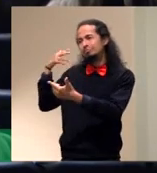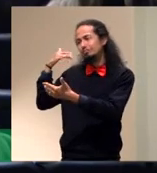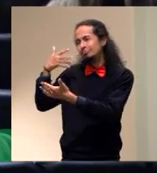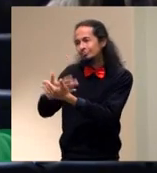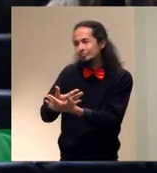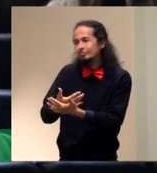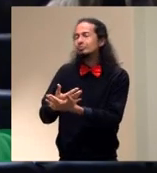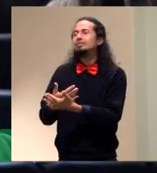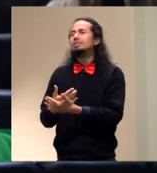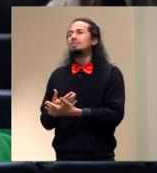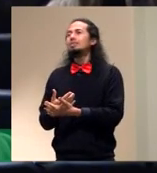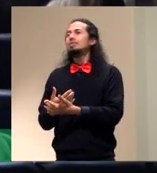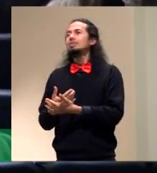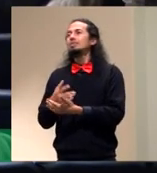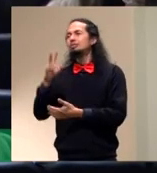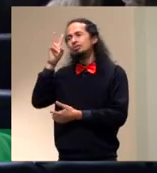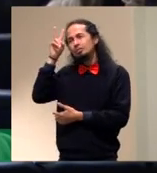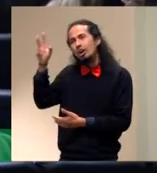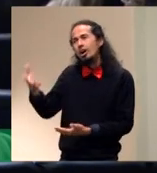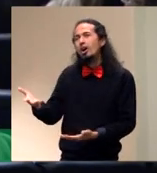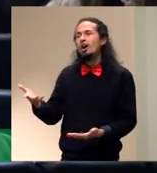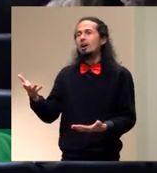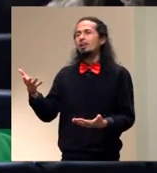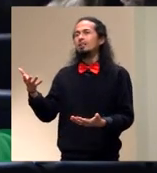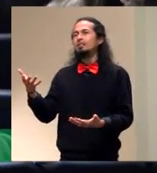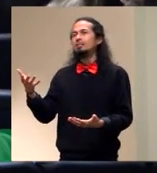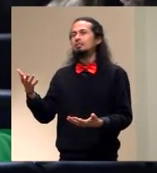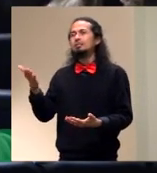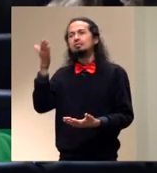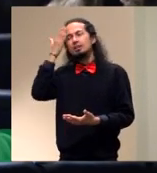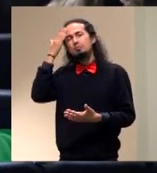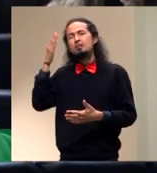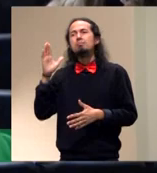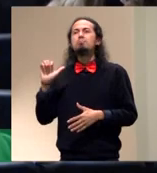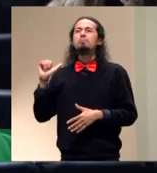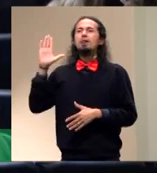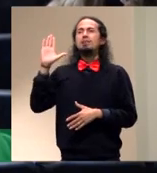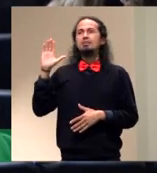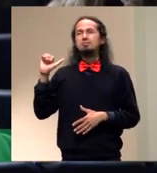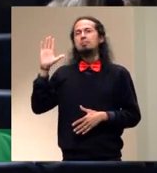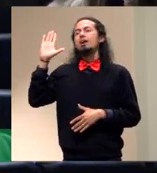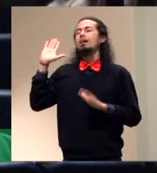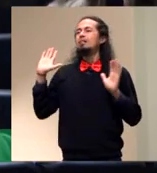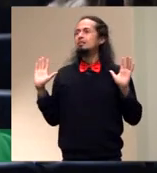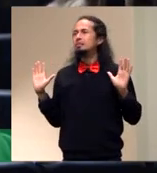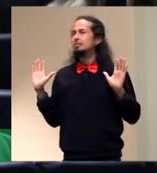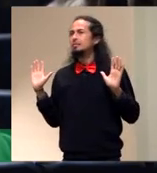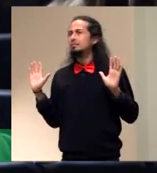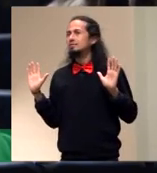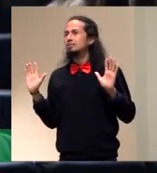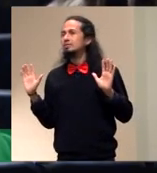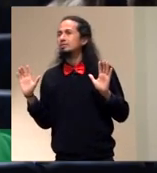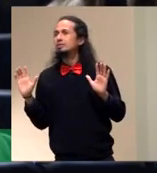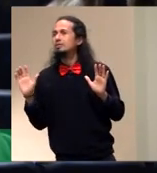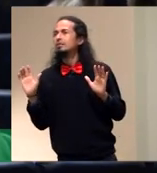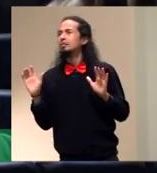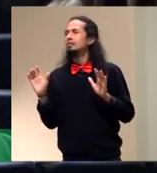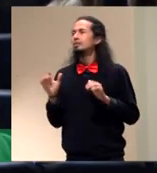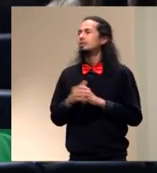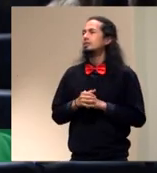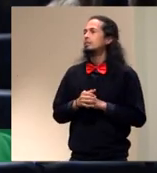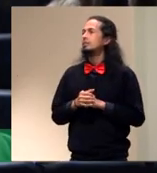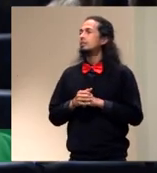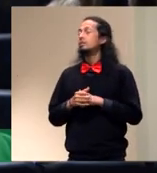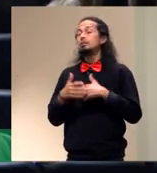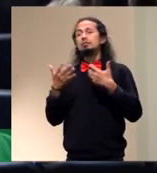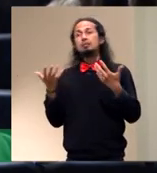de uma história, e que a gente tem buscado ampliar cada vez mais. A reedição das orientações traduz isso, né? Então,